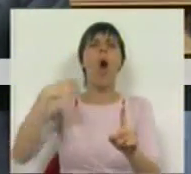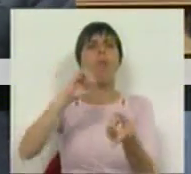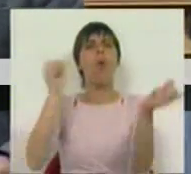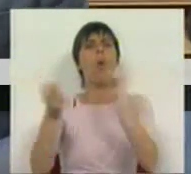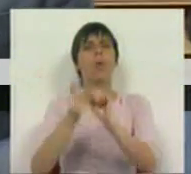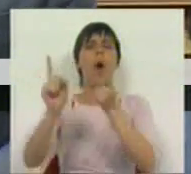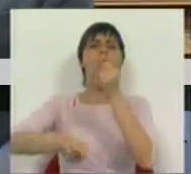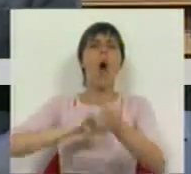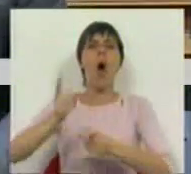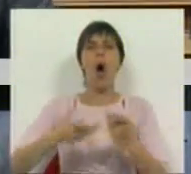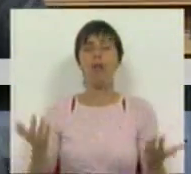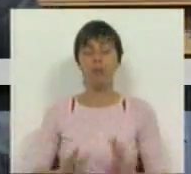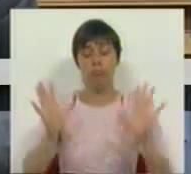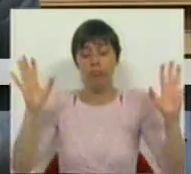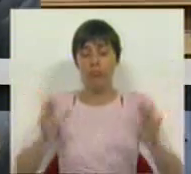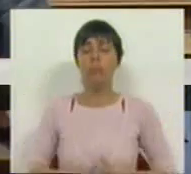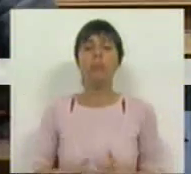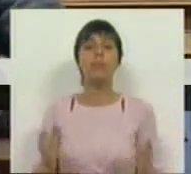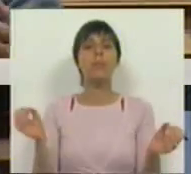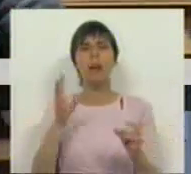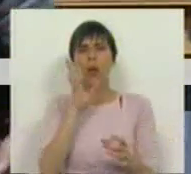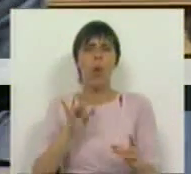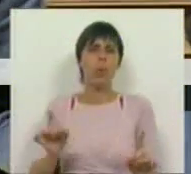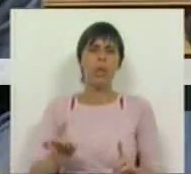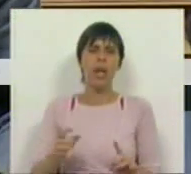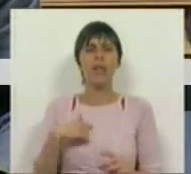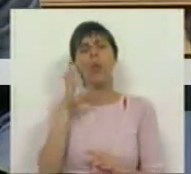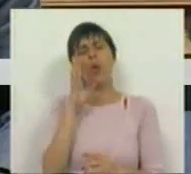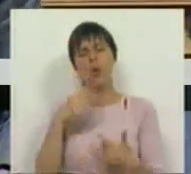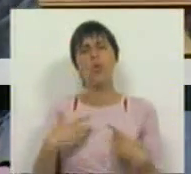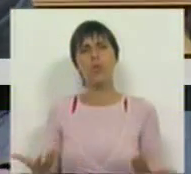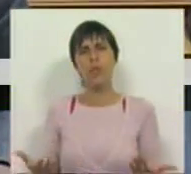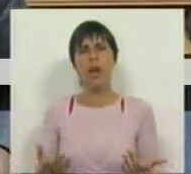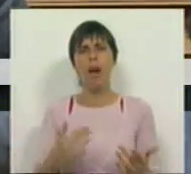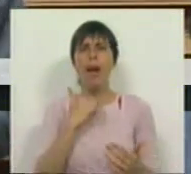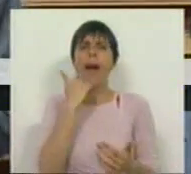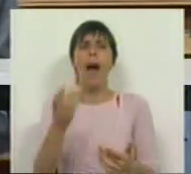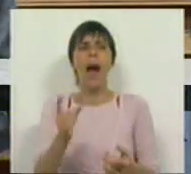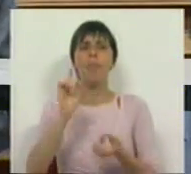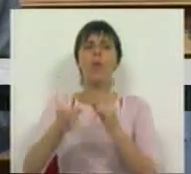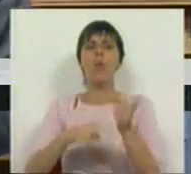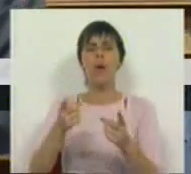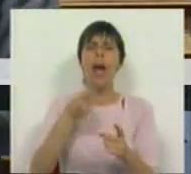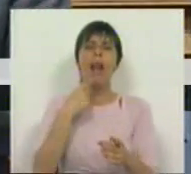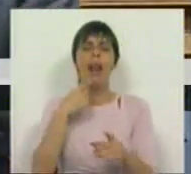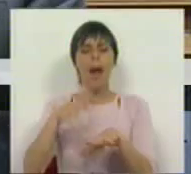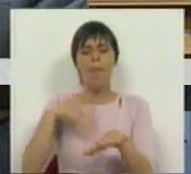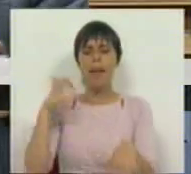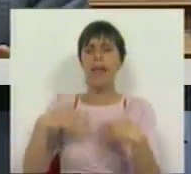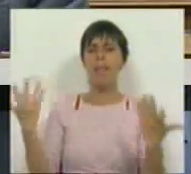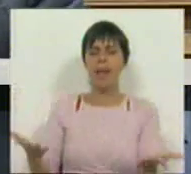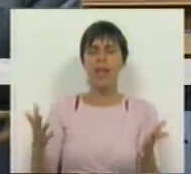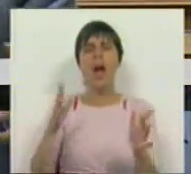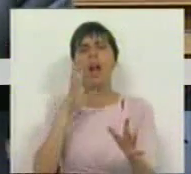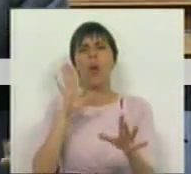medalha, Sr. Deputado. Mas não tente, e eu sei que é hábil no que é o espaço da retórica parlamentar,